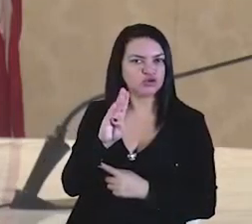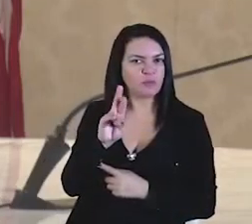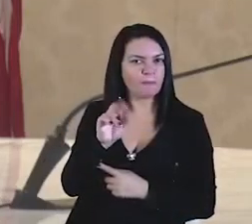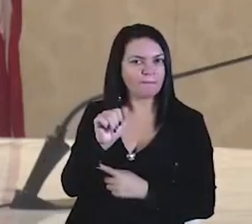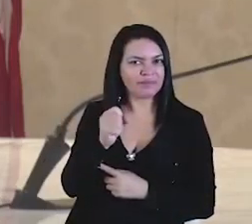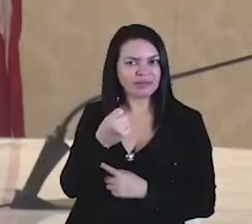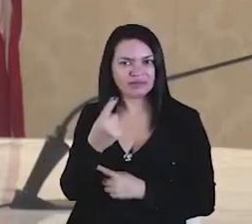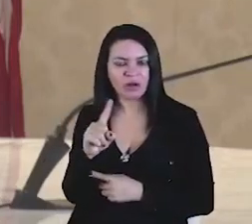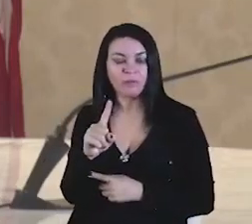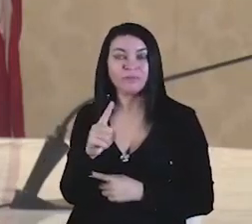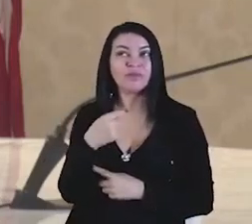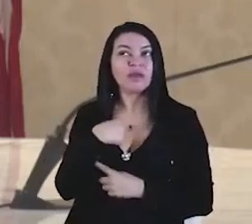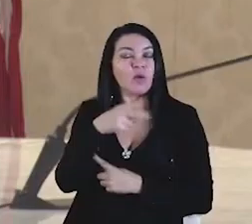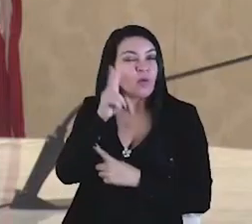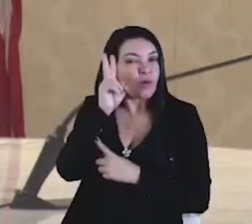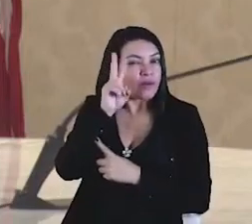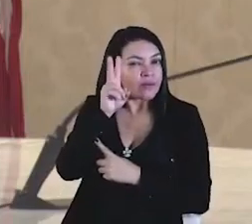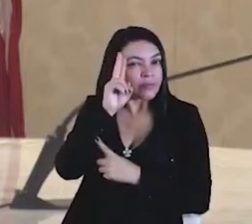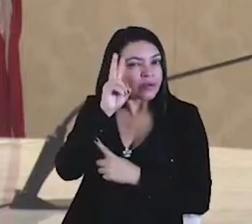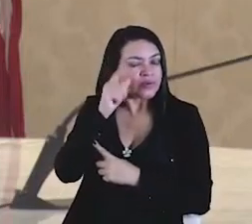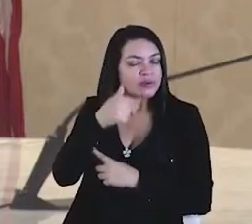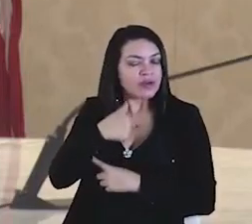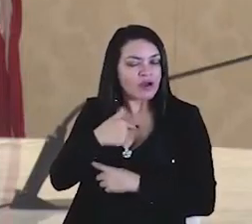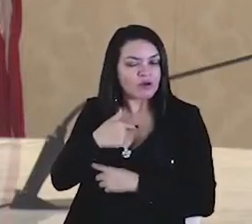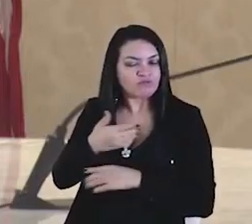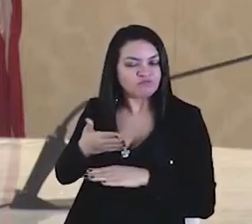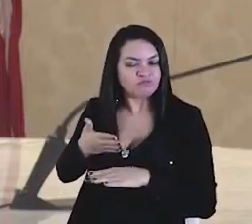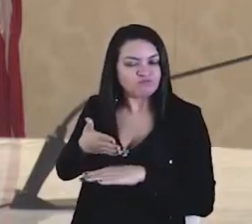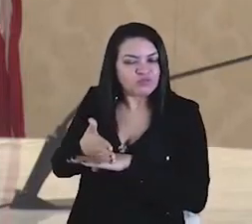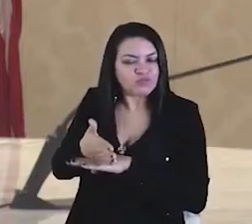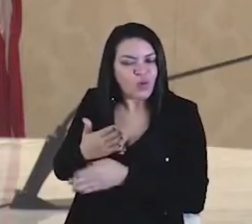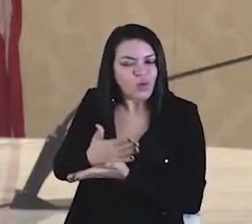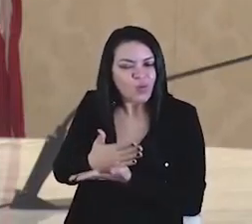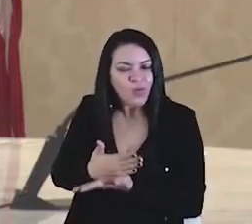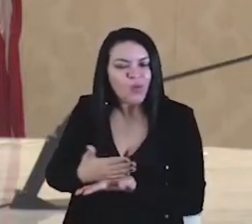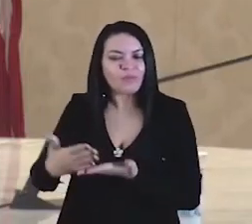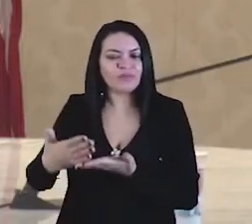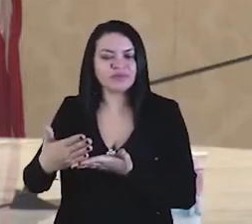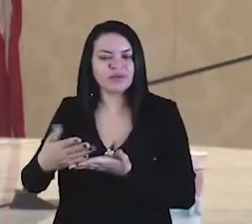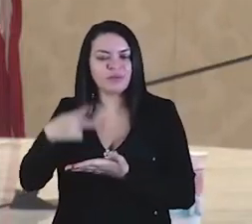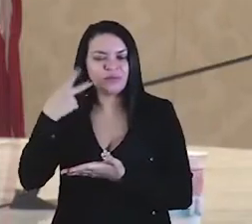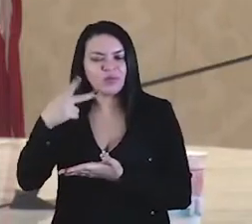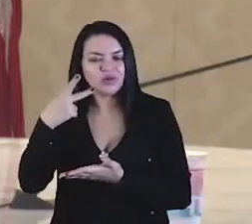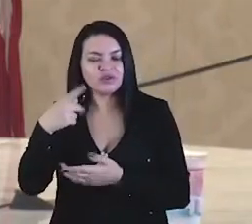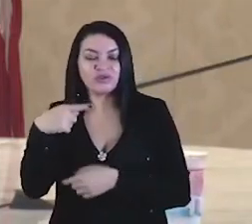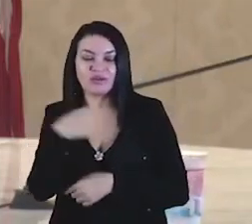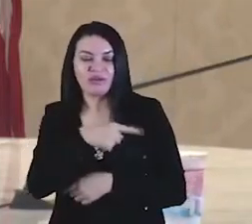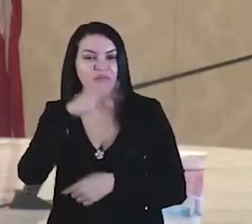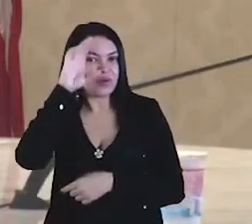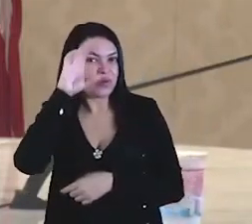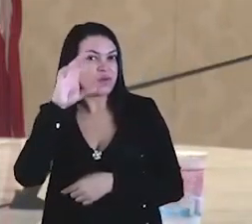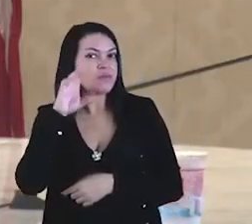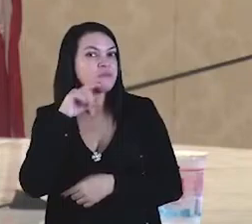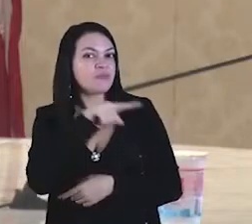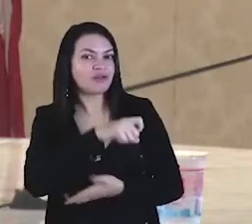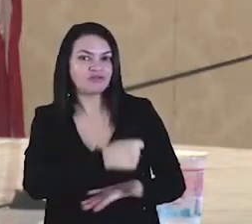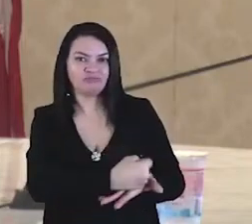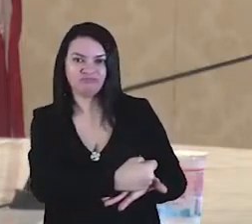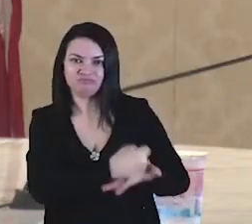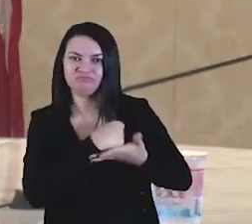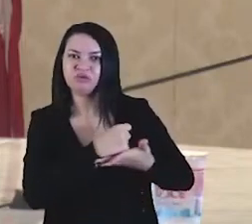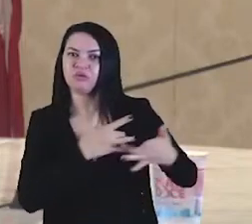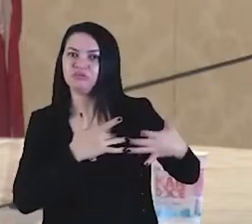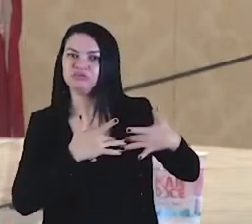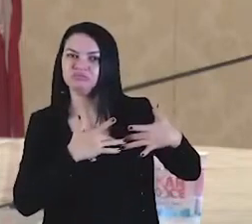política que ia ter o apoio do grupo liderado pelo Humberto era o Brandão e ele não gesto de